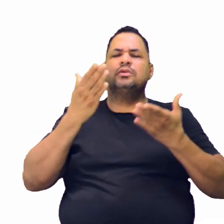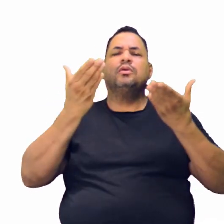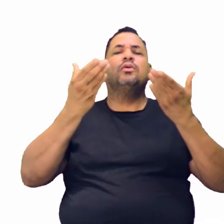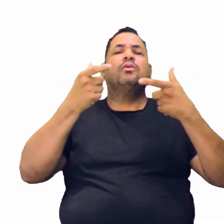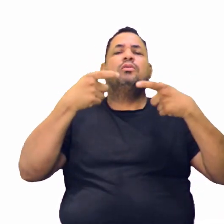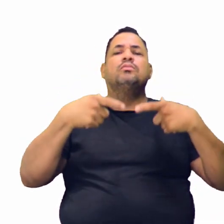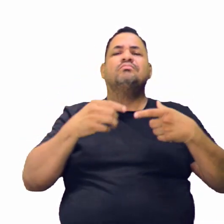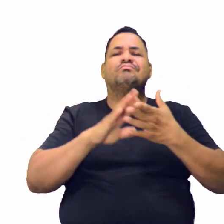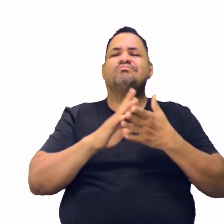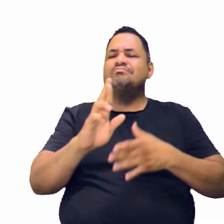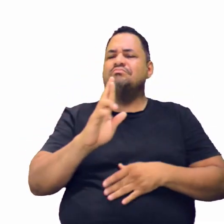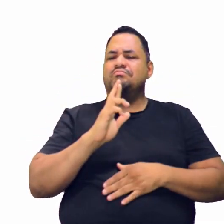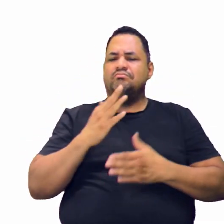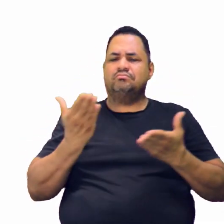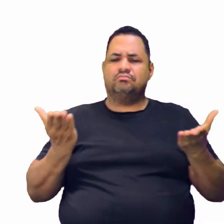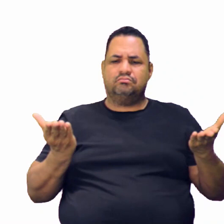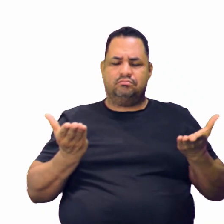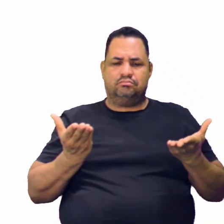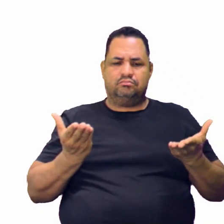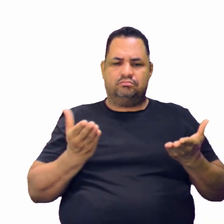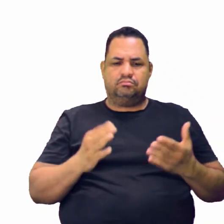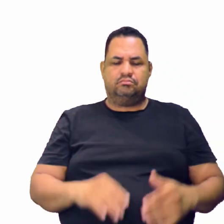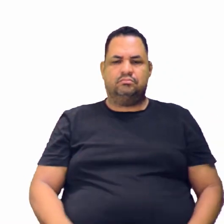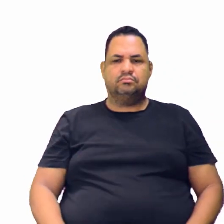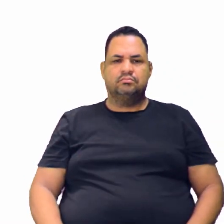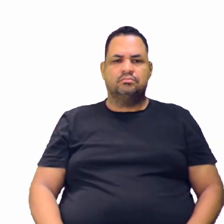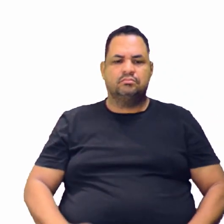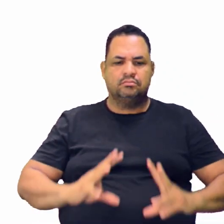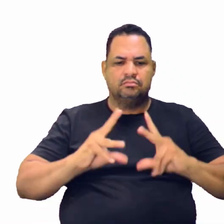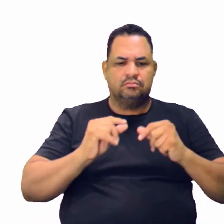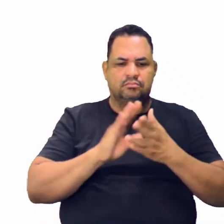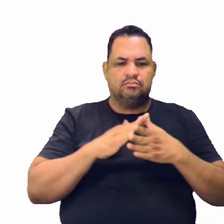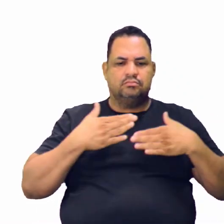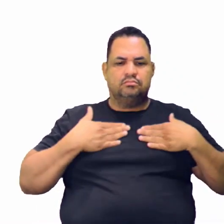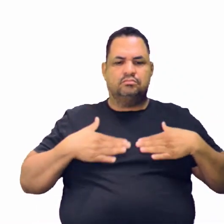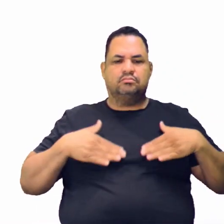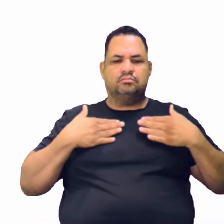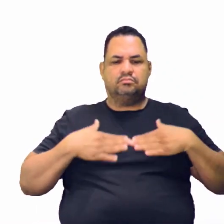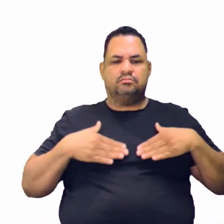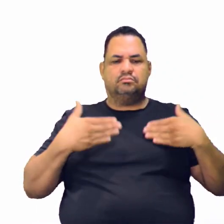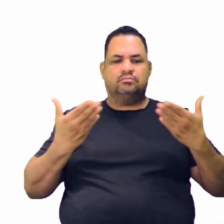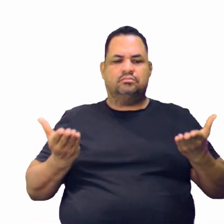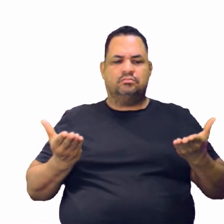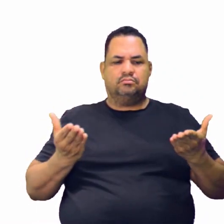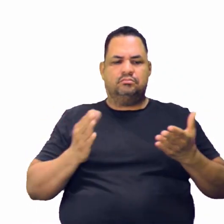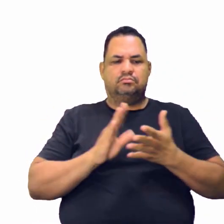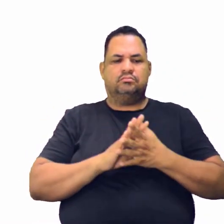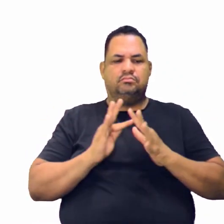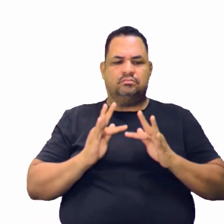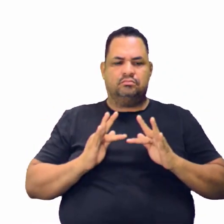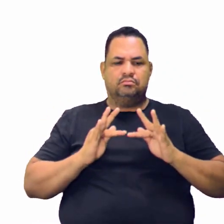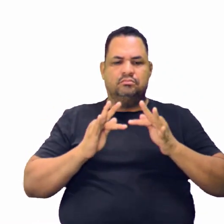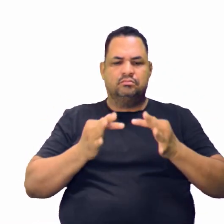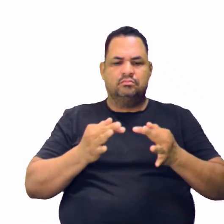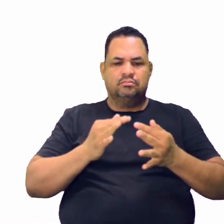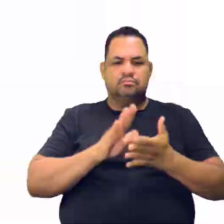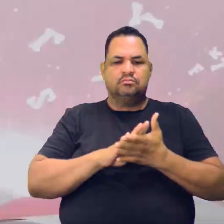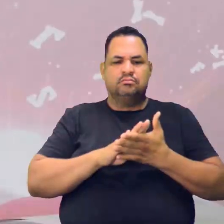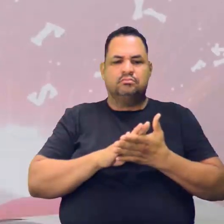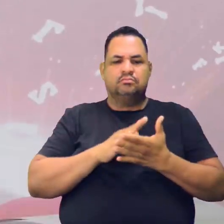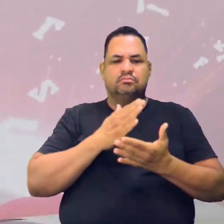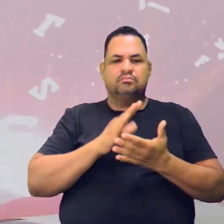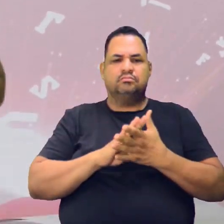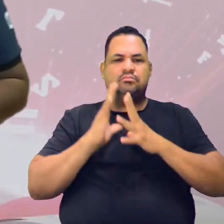que não me respondes? Tá certinho, amadinho? Tudo tranquilo? Então, terminando aqui a